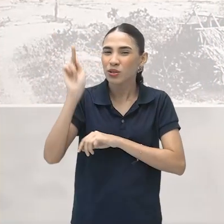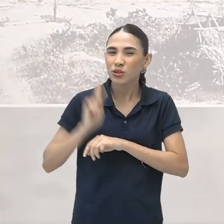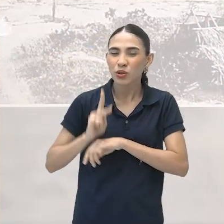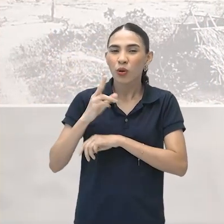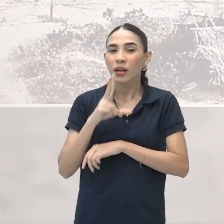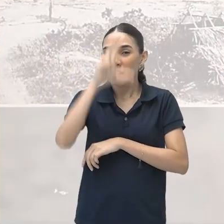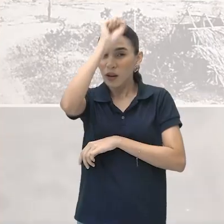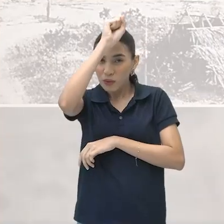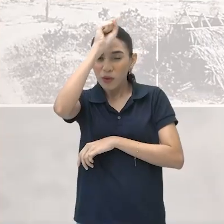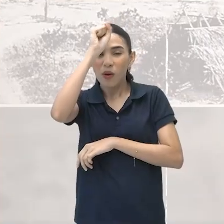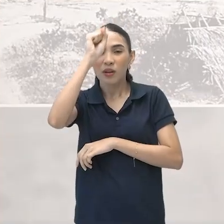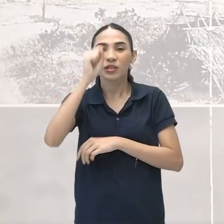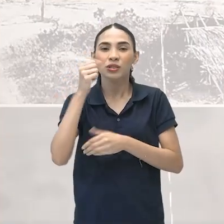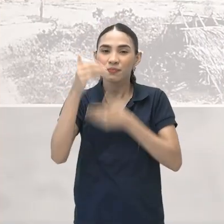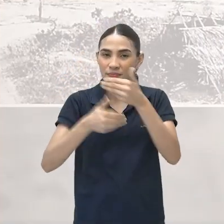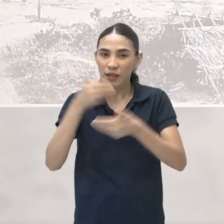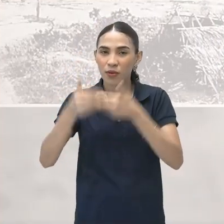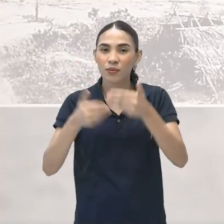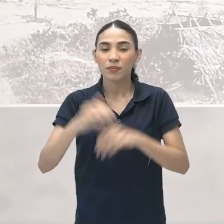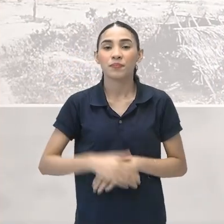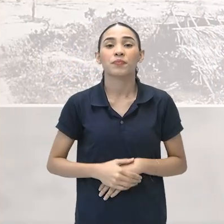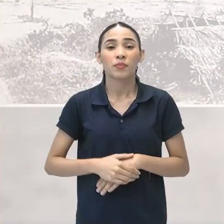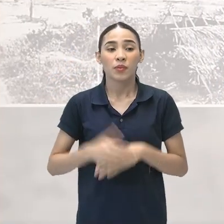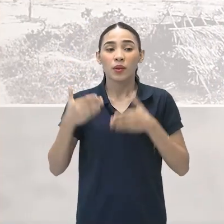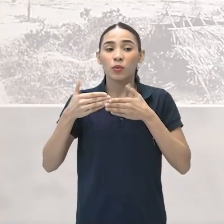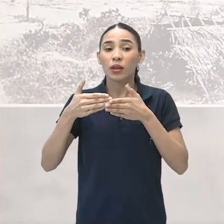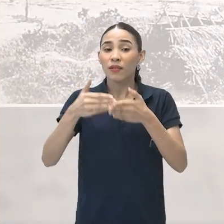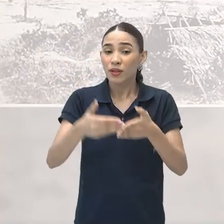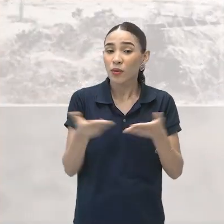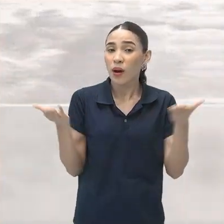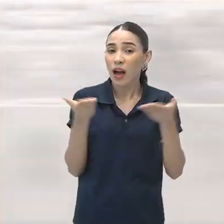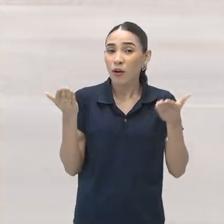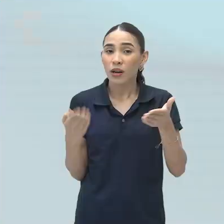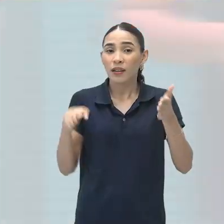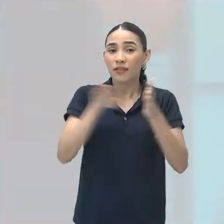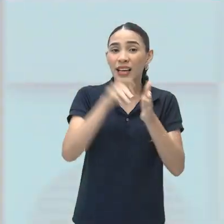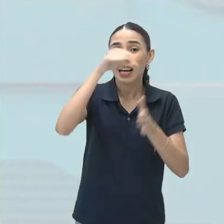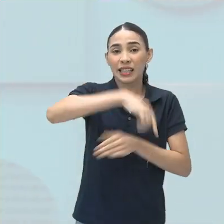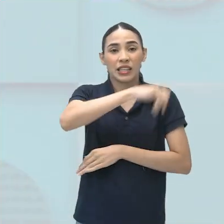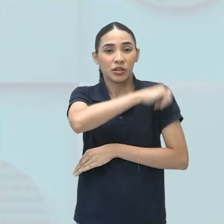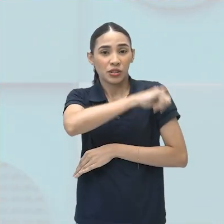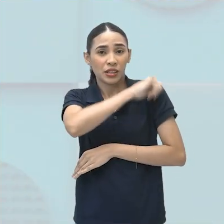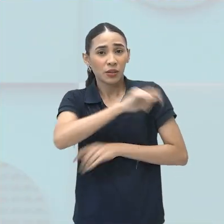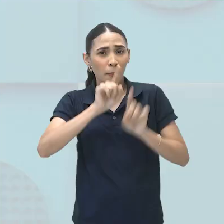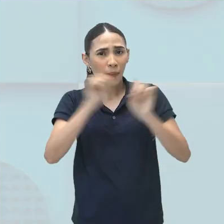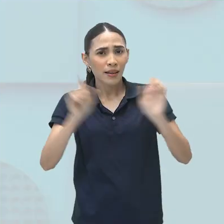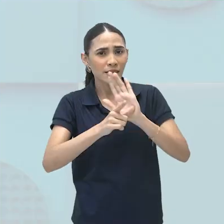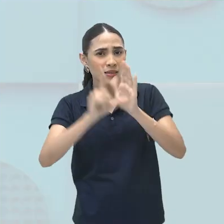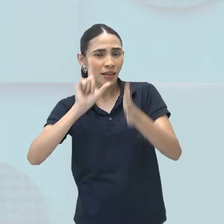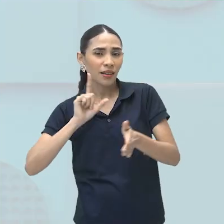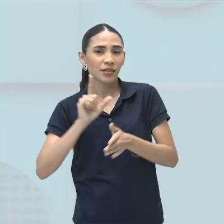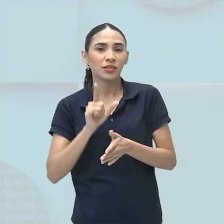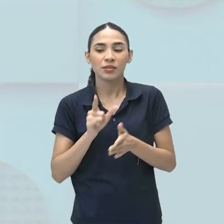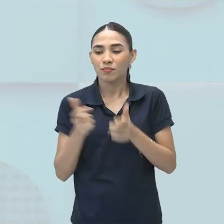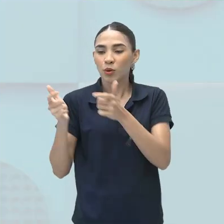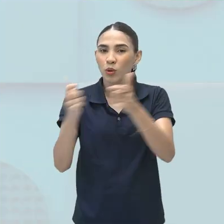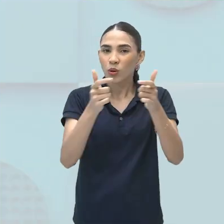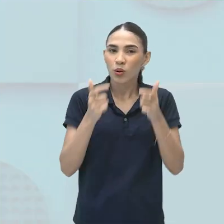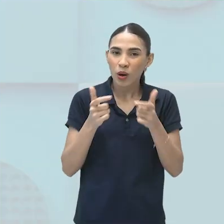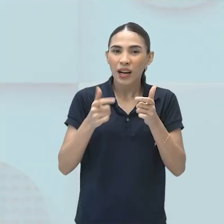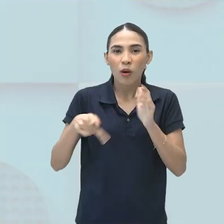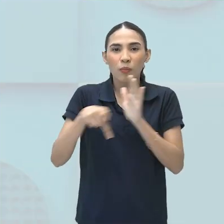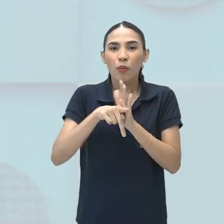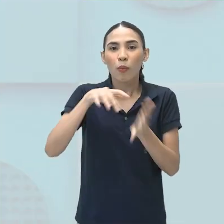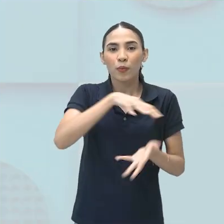resgatada do tráfico ilegal. O navio agora lhe trazia do Rio de Janeiro, mas antes estava em algum lugar do